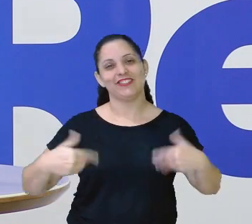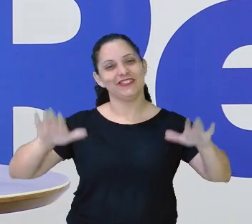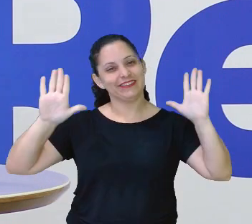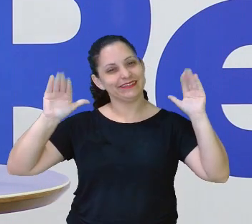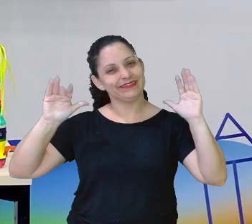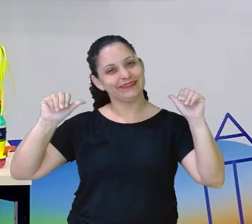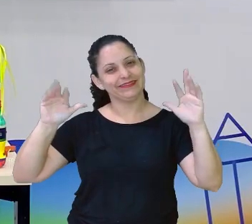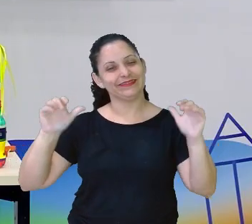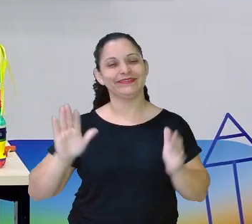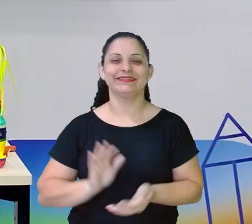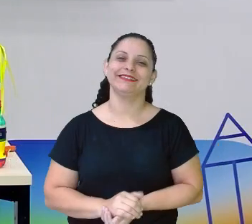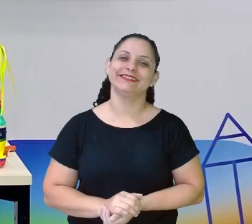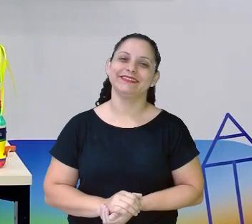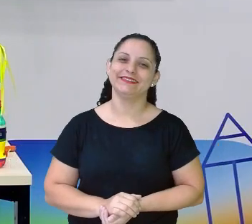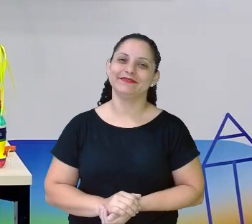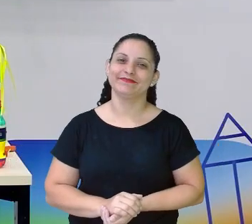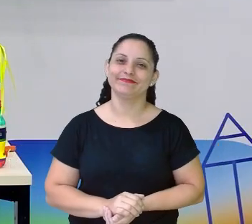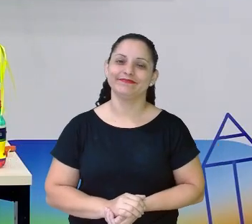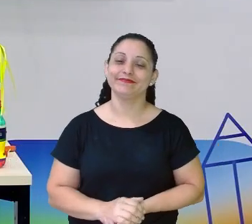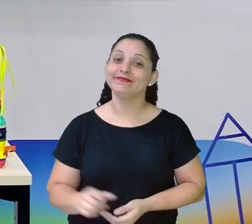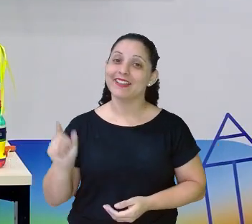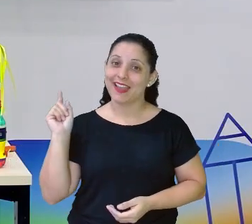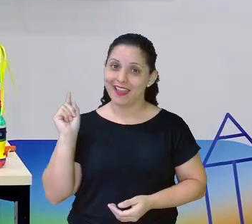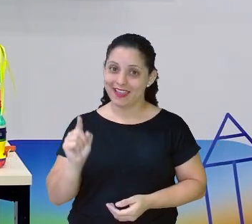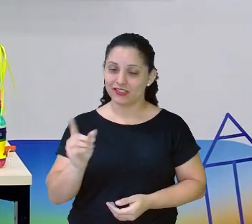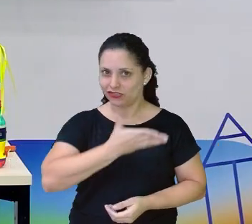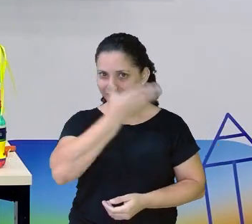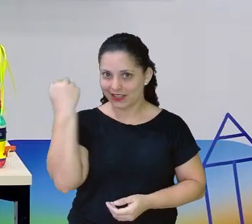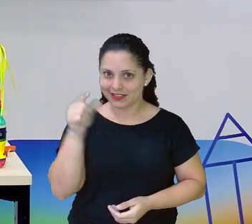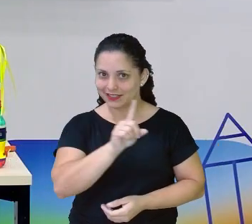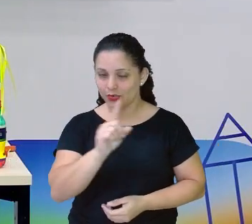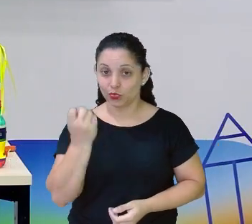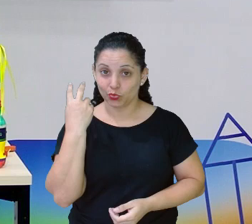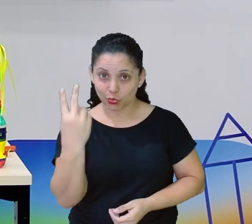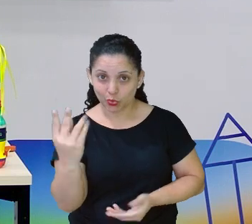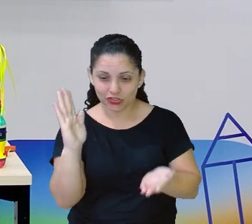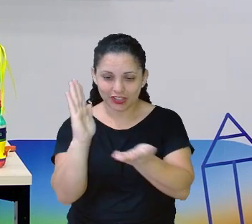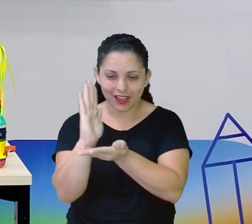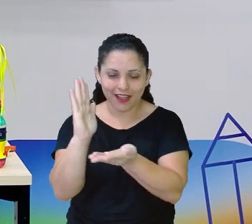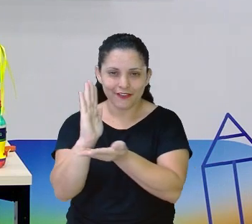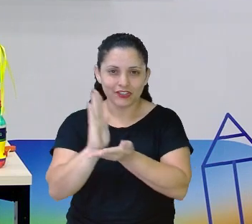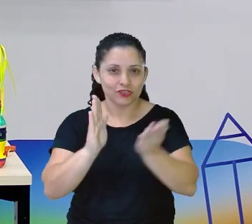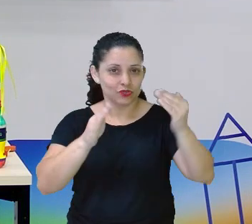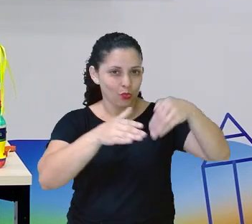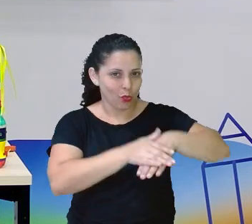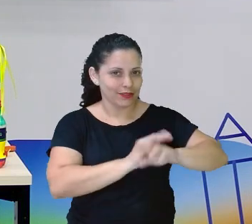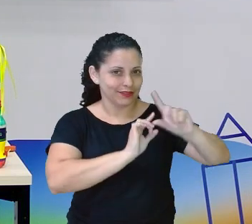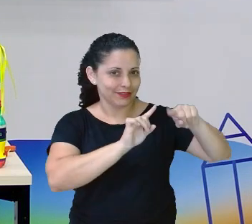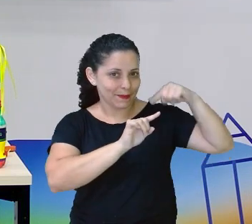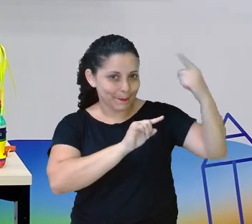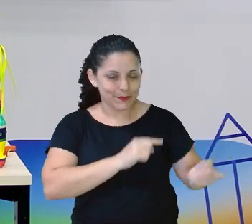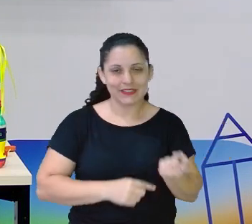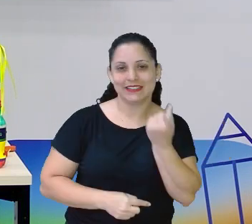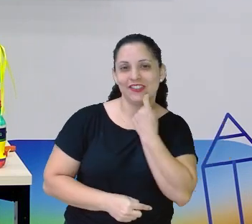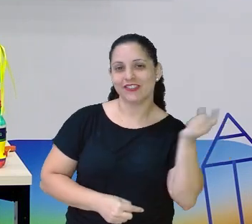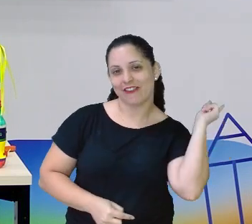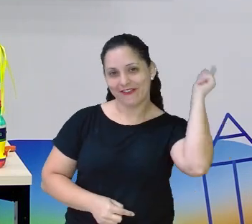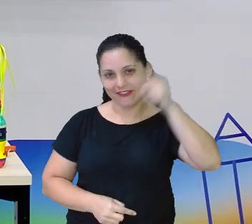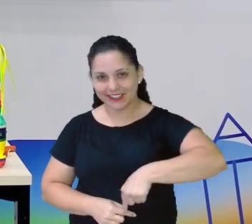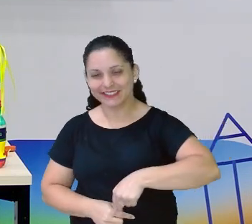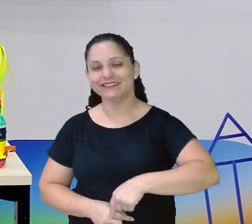logo, a gente se vê em breve. É isso aí, não esquece, guarda as duas garrafinhas que na próxima aula, na aula de sexta-feira, a